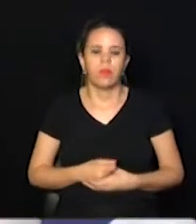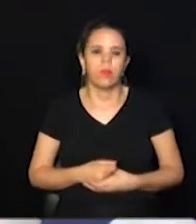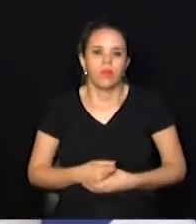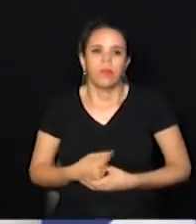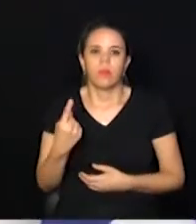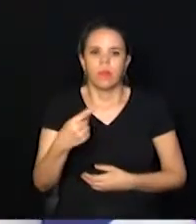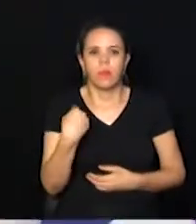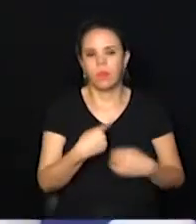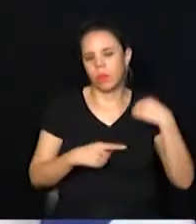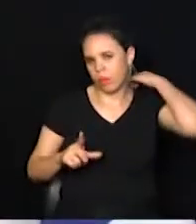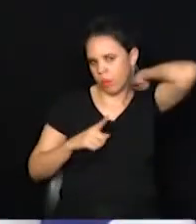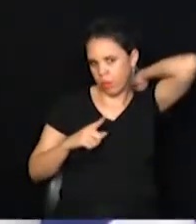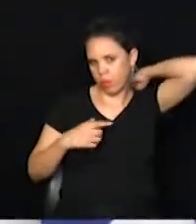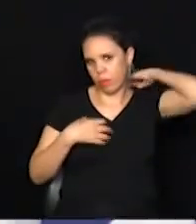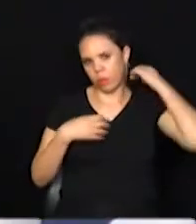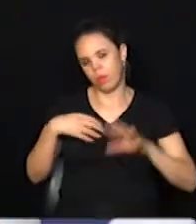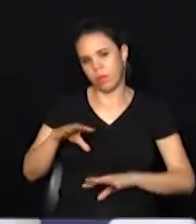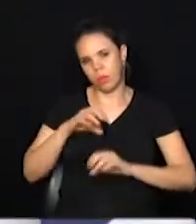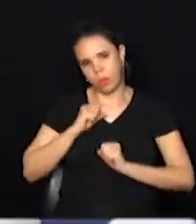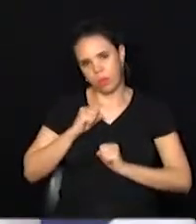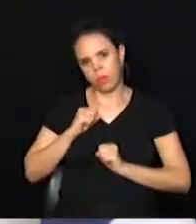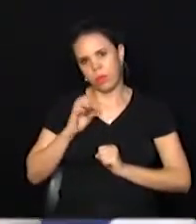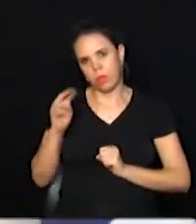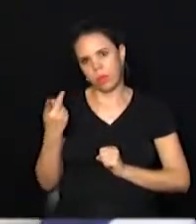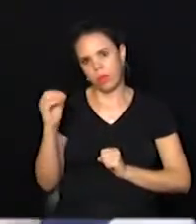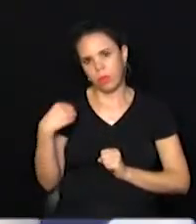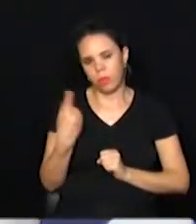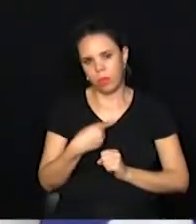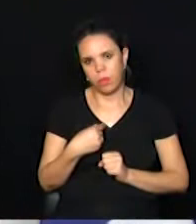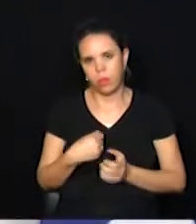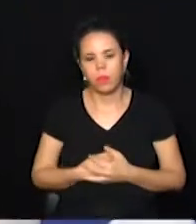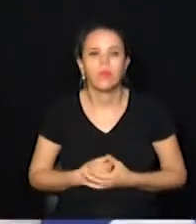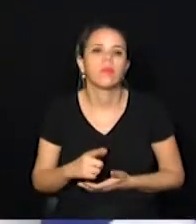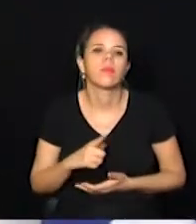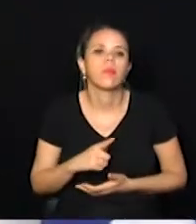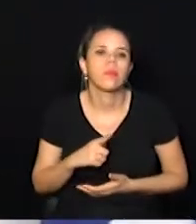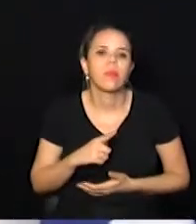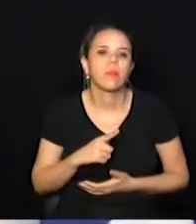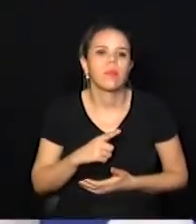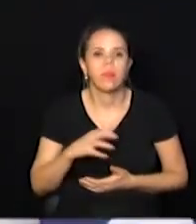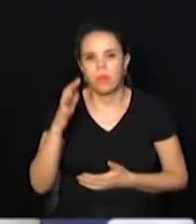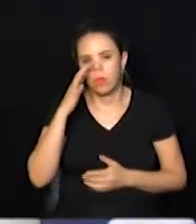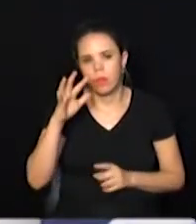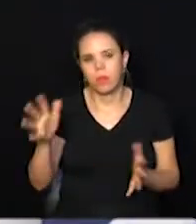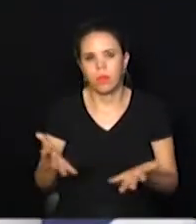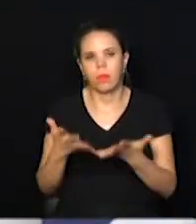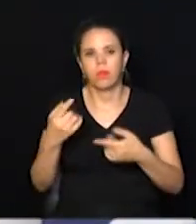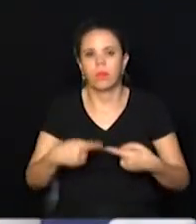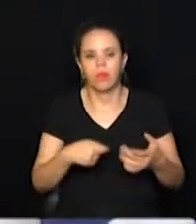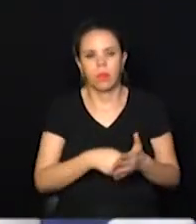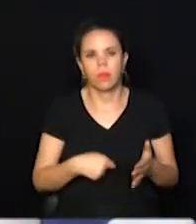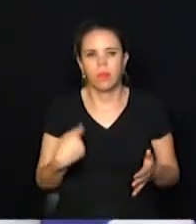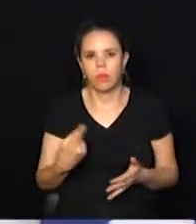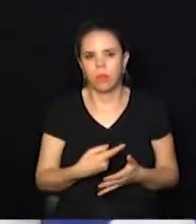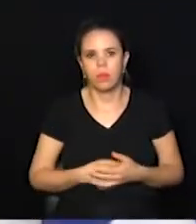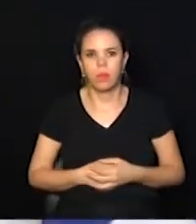cada um de nós tem que ser Toninho, cada um de nós tem que reencantar a política, cada um